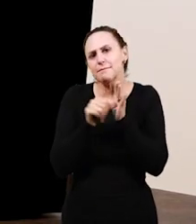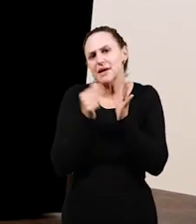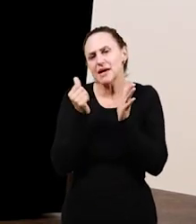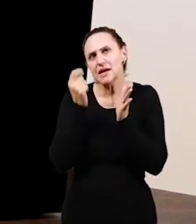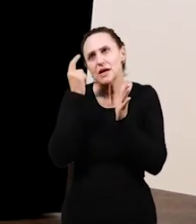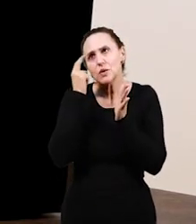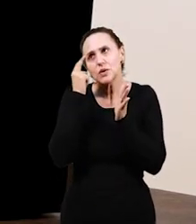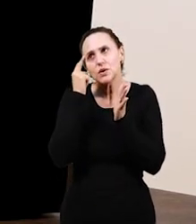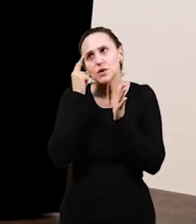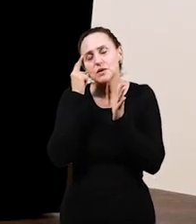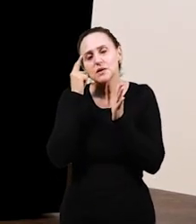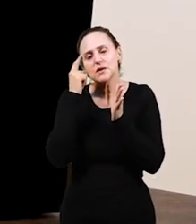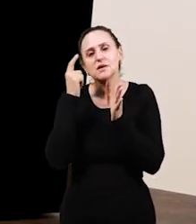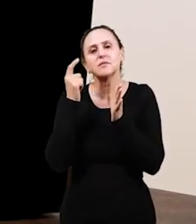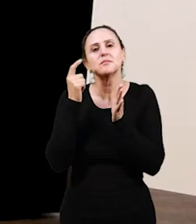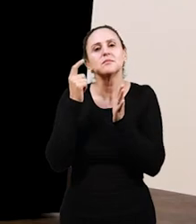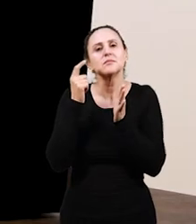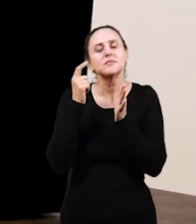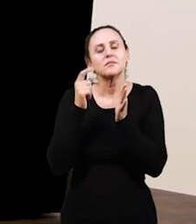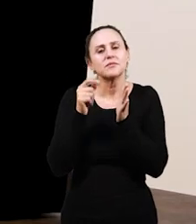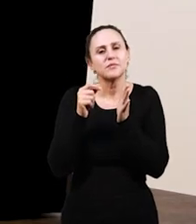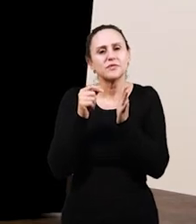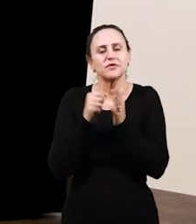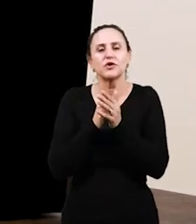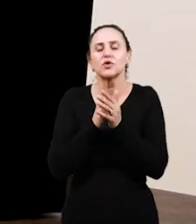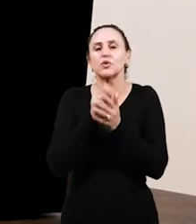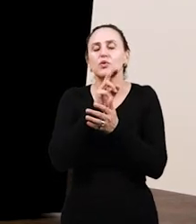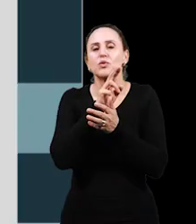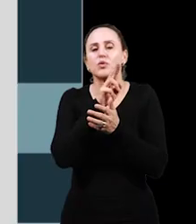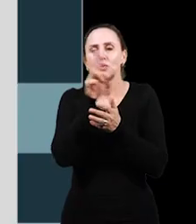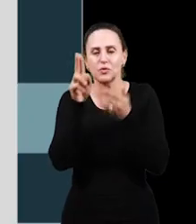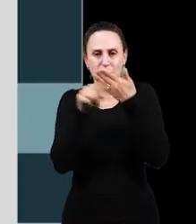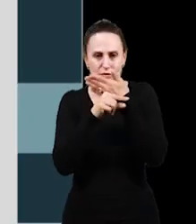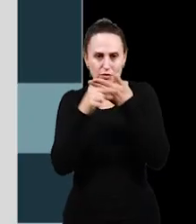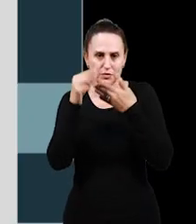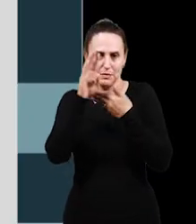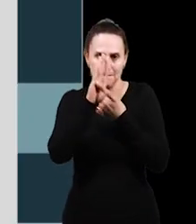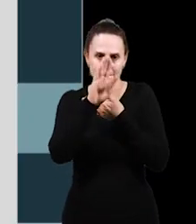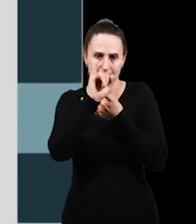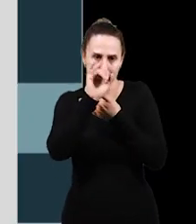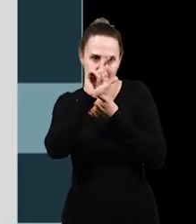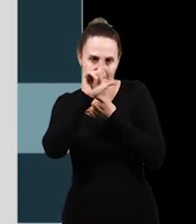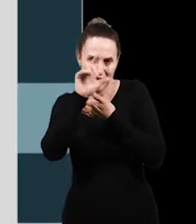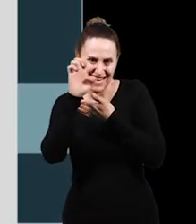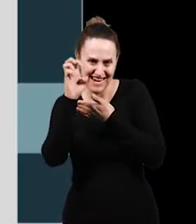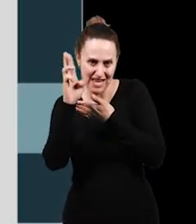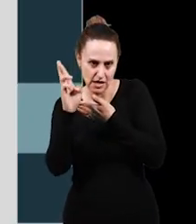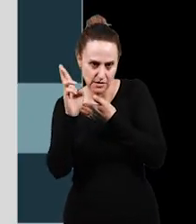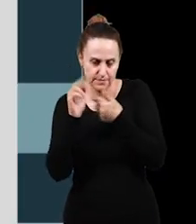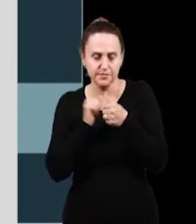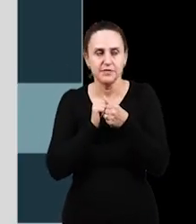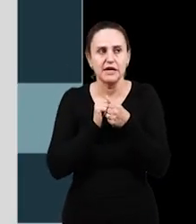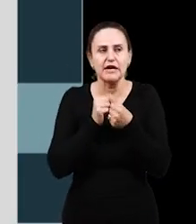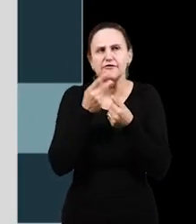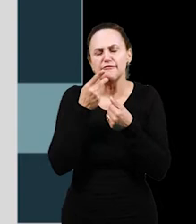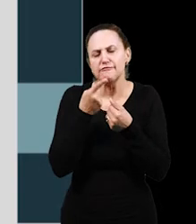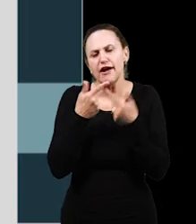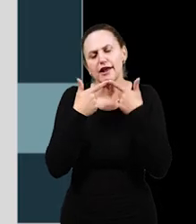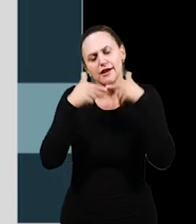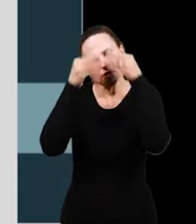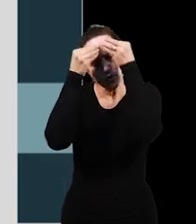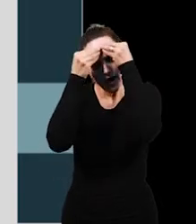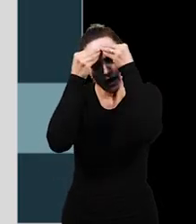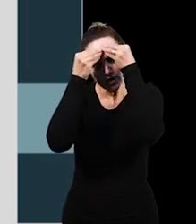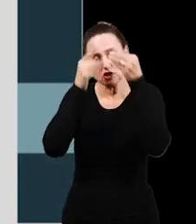a primeira pessoa que pensou sobre as funções da linguagem foi obiler em 1934 e aí ele ele disse que a